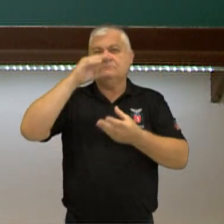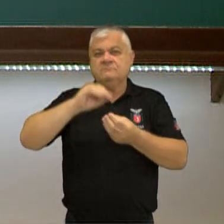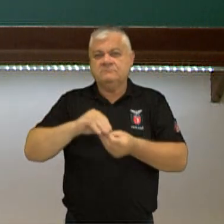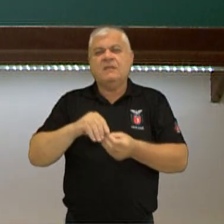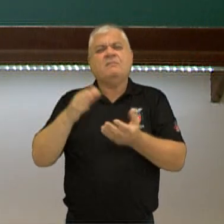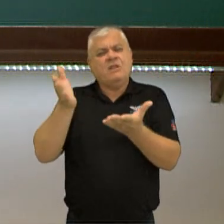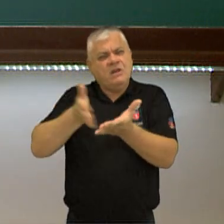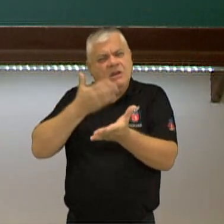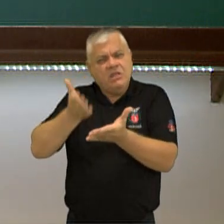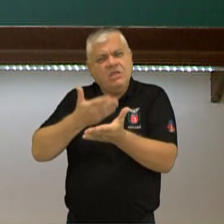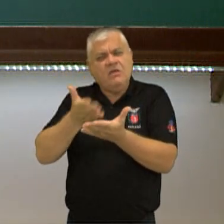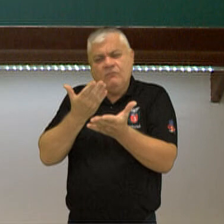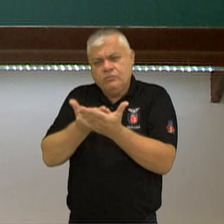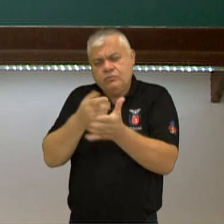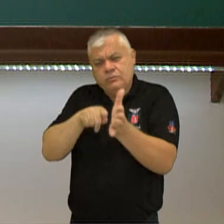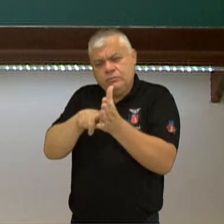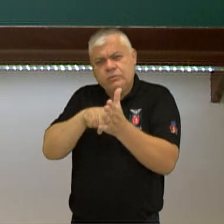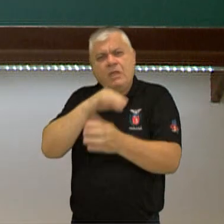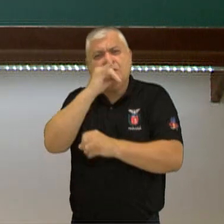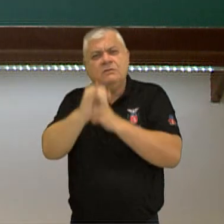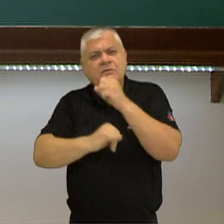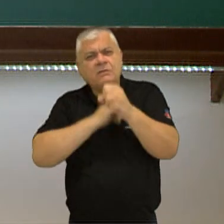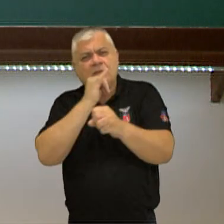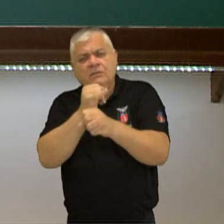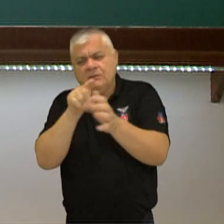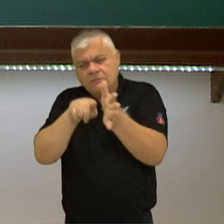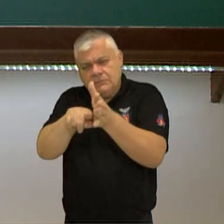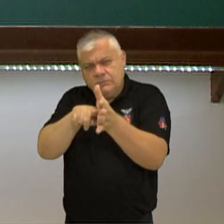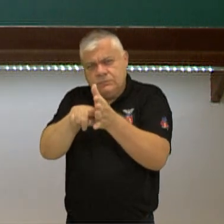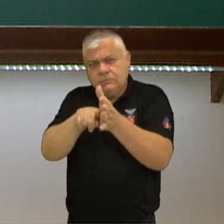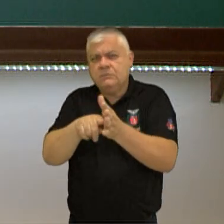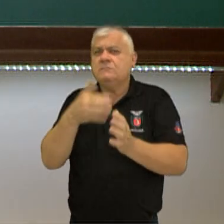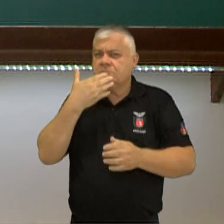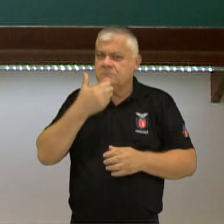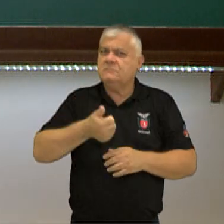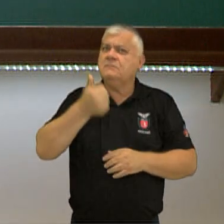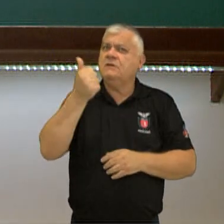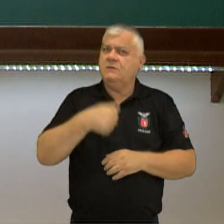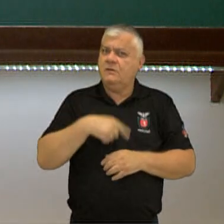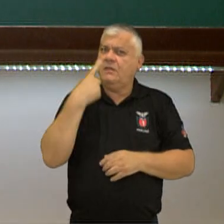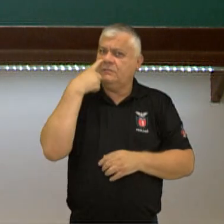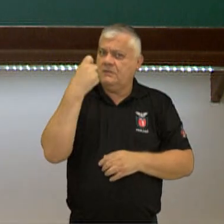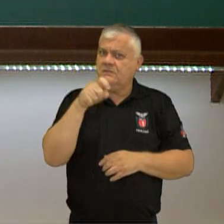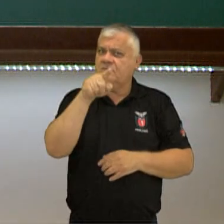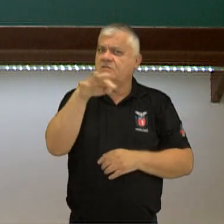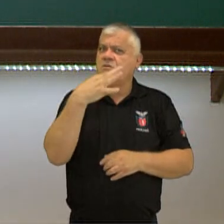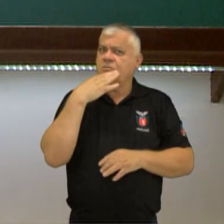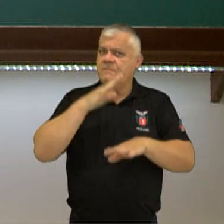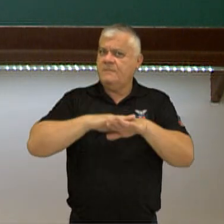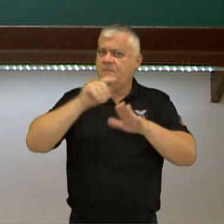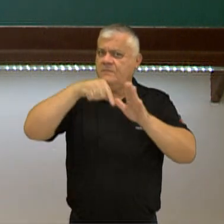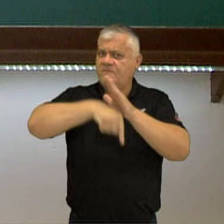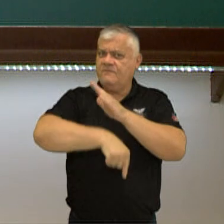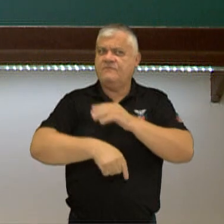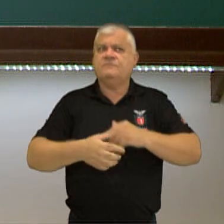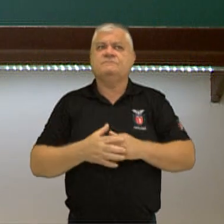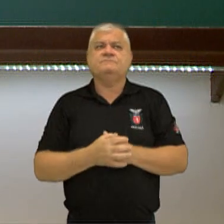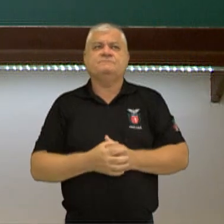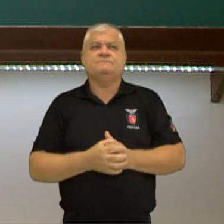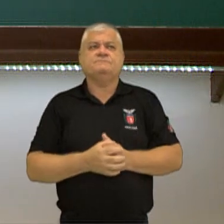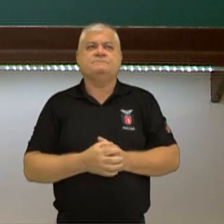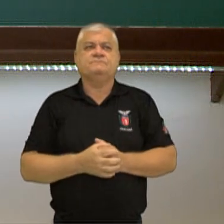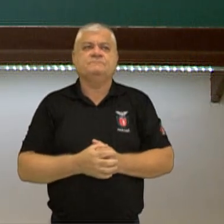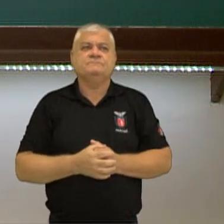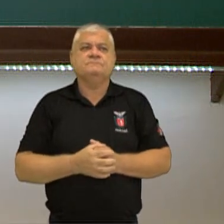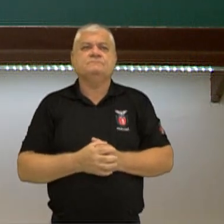livros didáticos, internet, da melhor maneira, tá? É bastante interessante você conhecer um pouquinho mais. E